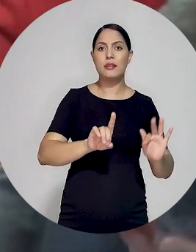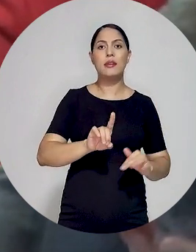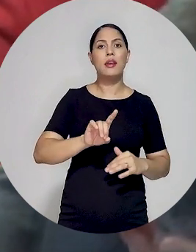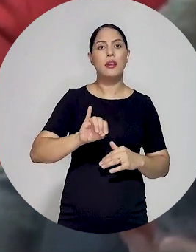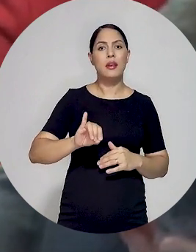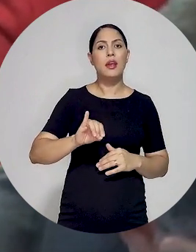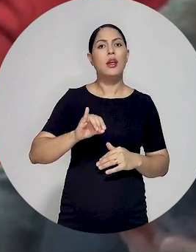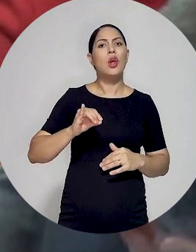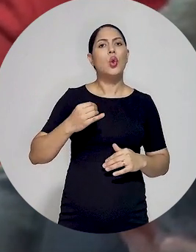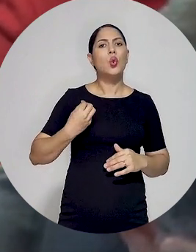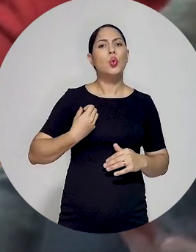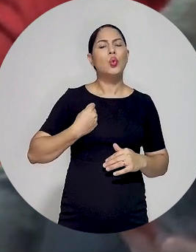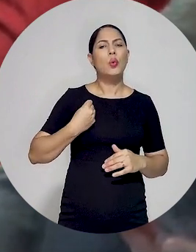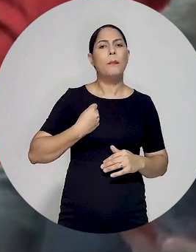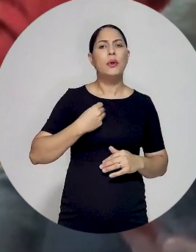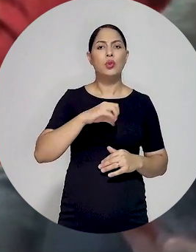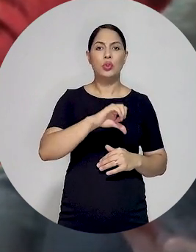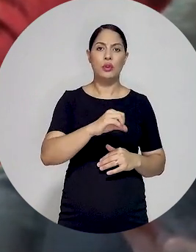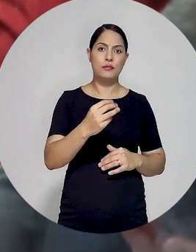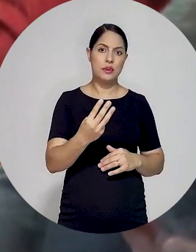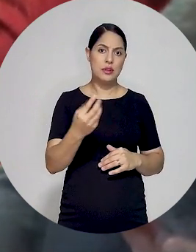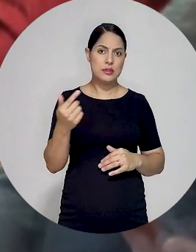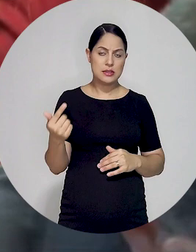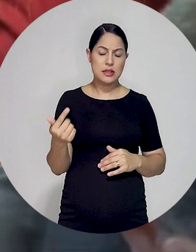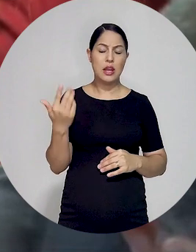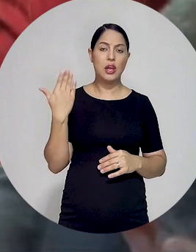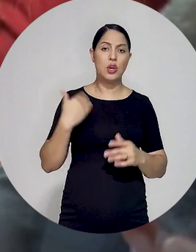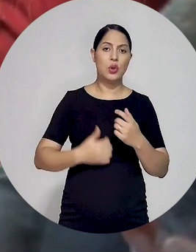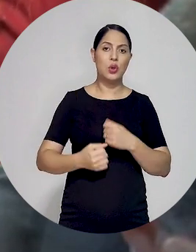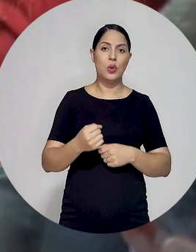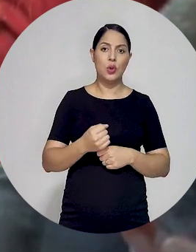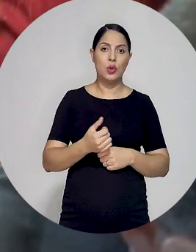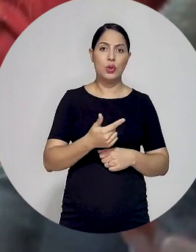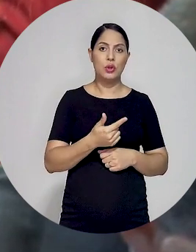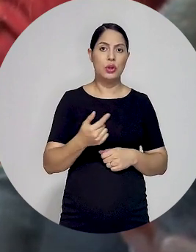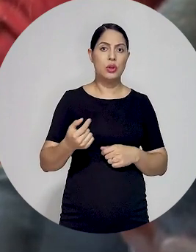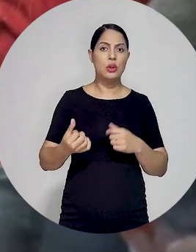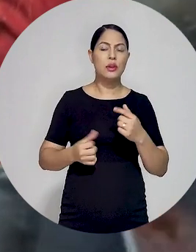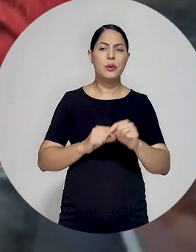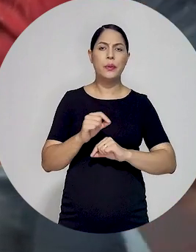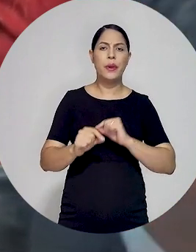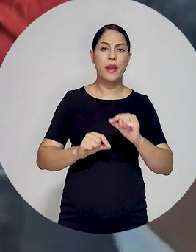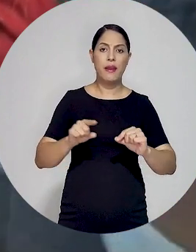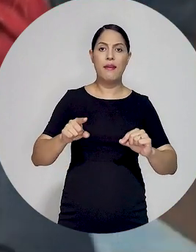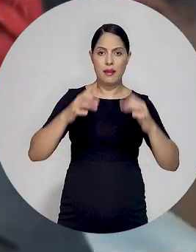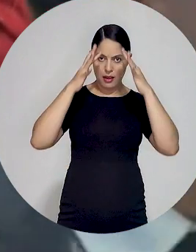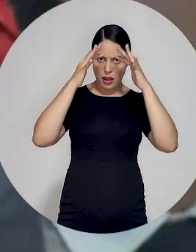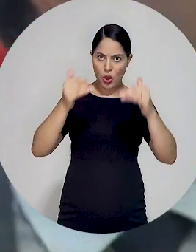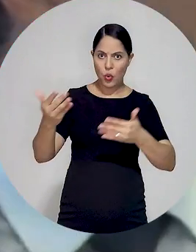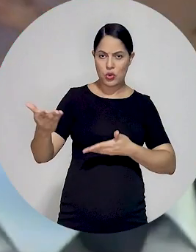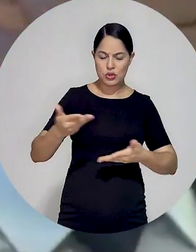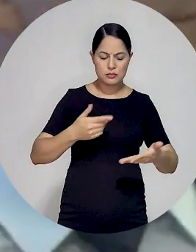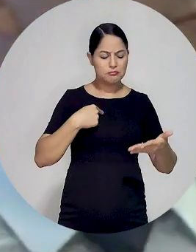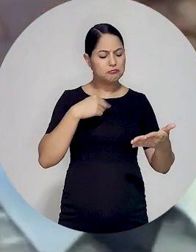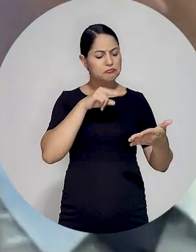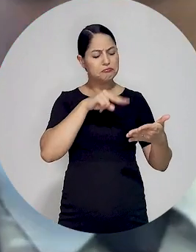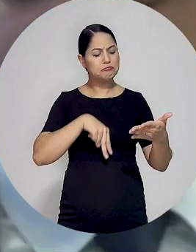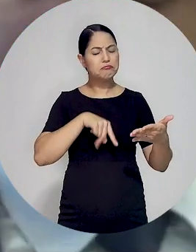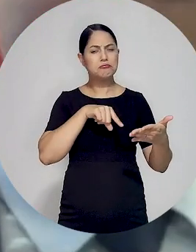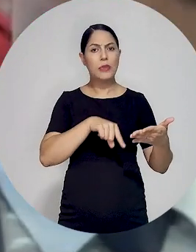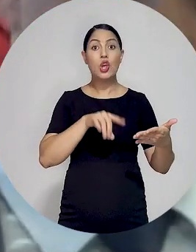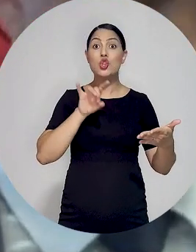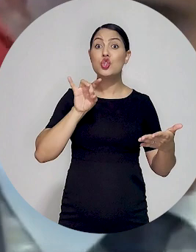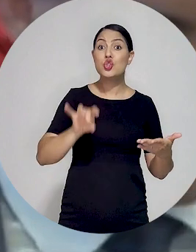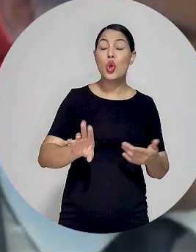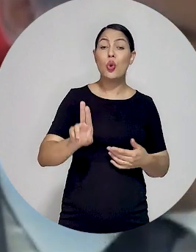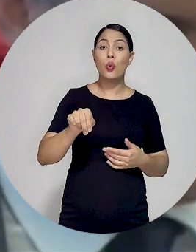número 927, dígito 3, e outras ações que chegaram àquela corte. A partir desse marco, firmou-se o entendimento